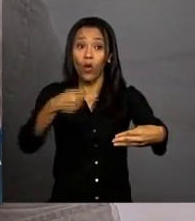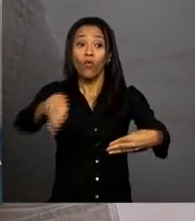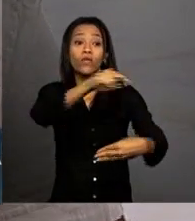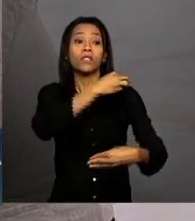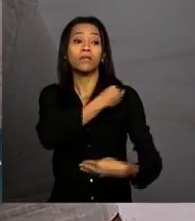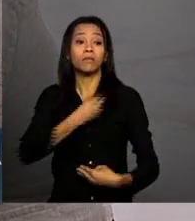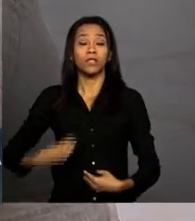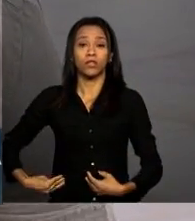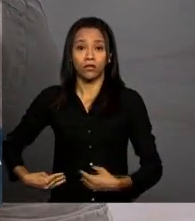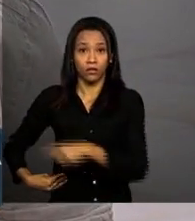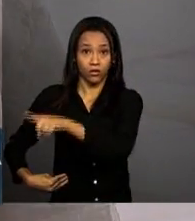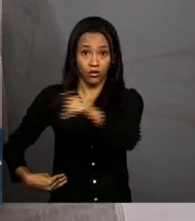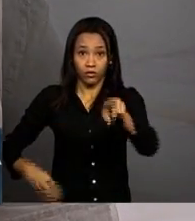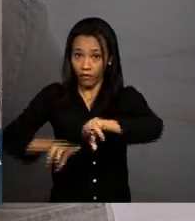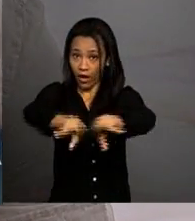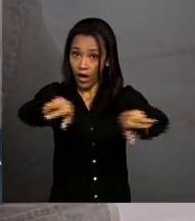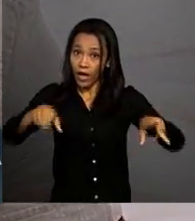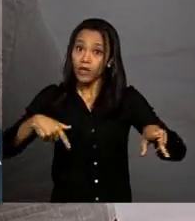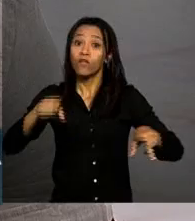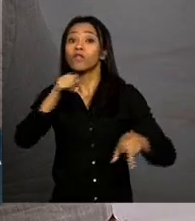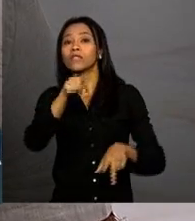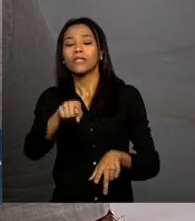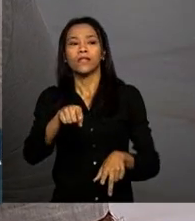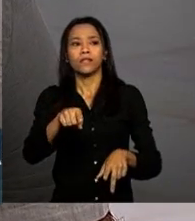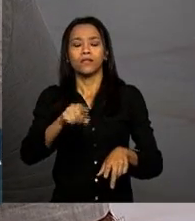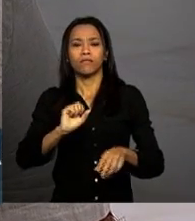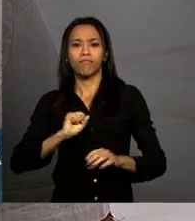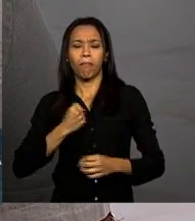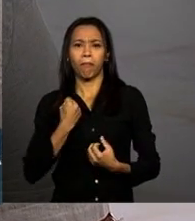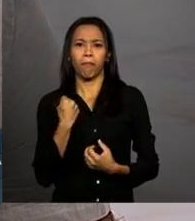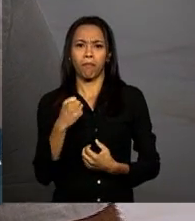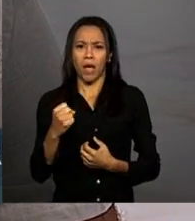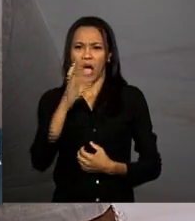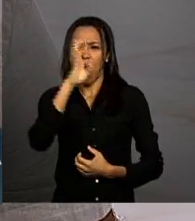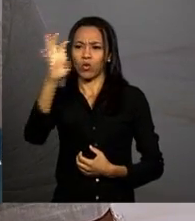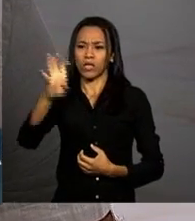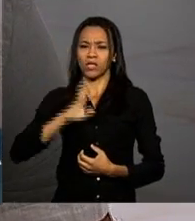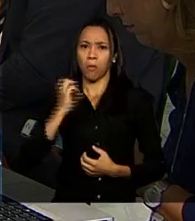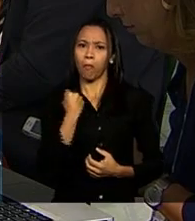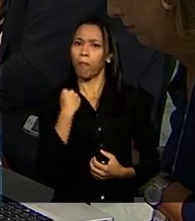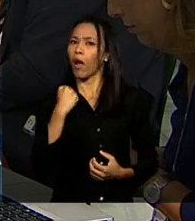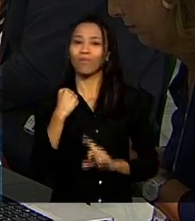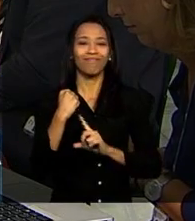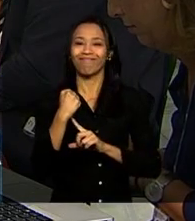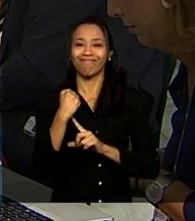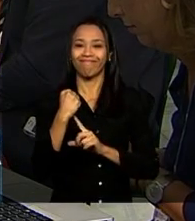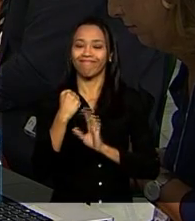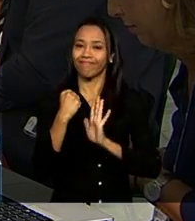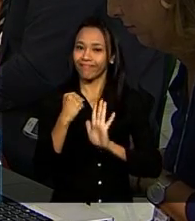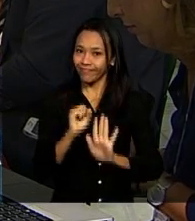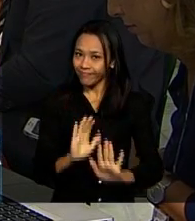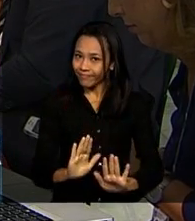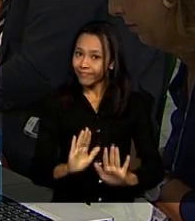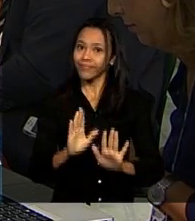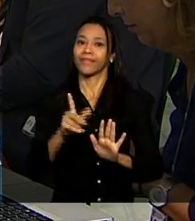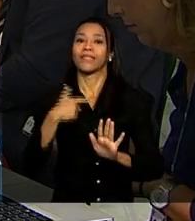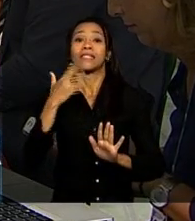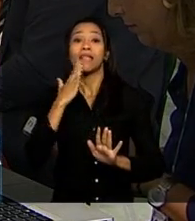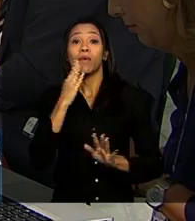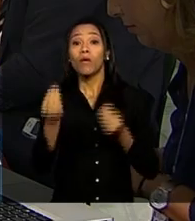falar mais reagir aos boatos e e que é preciso enfrentar a batalha da